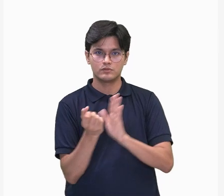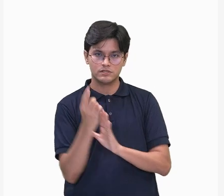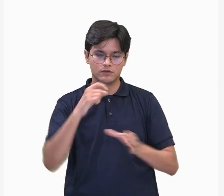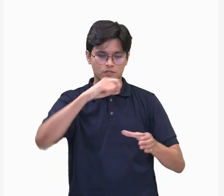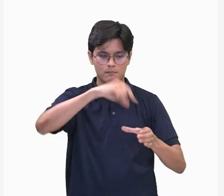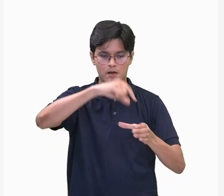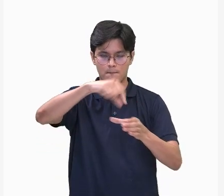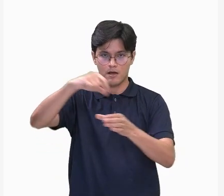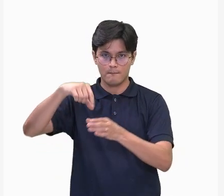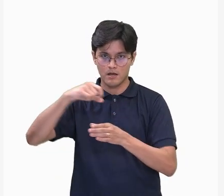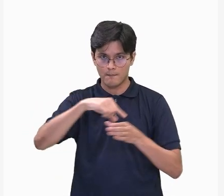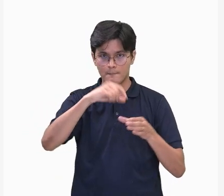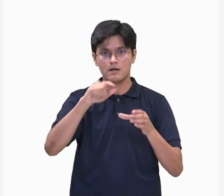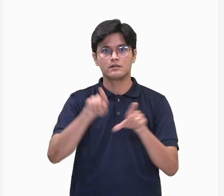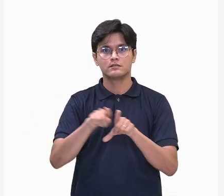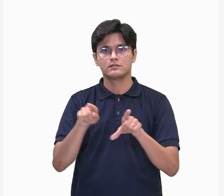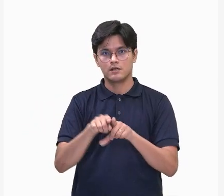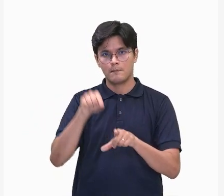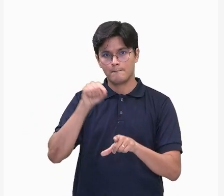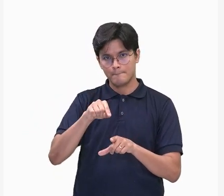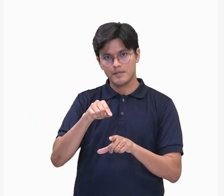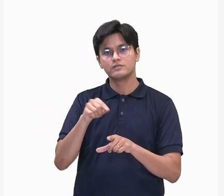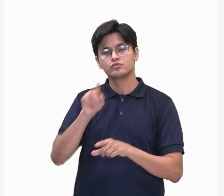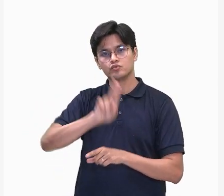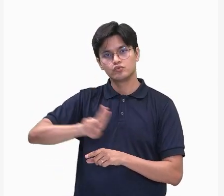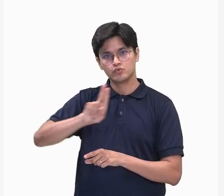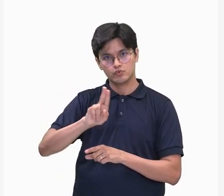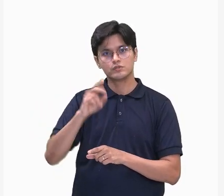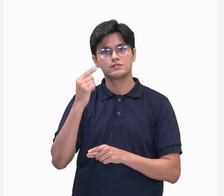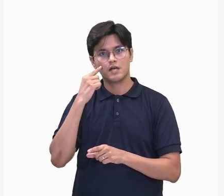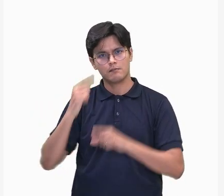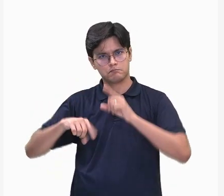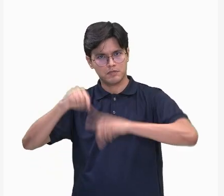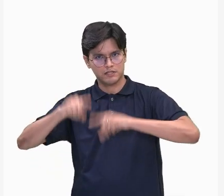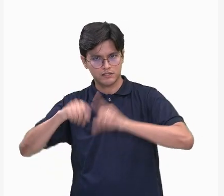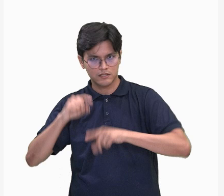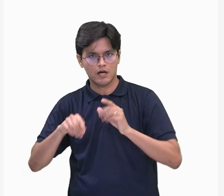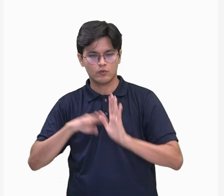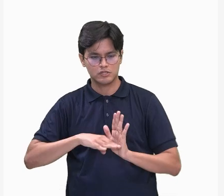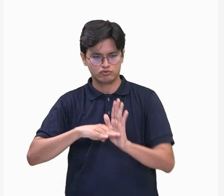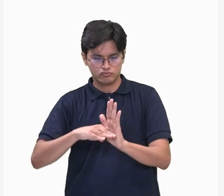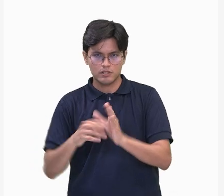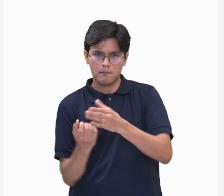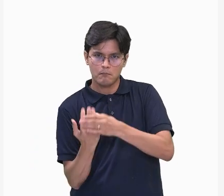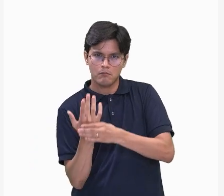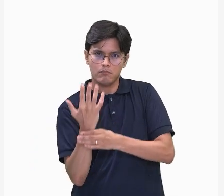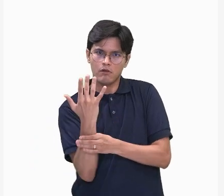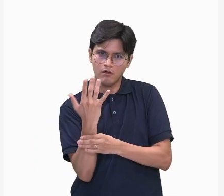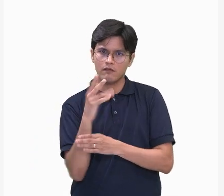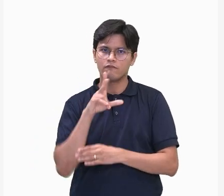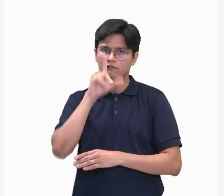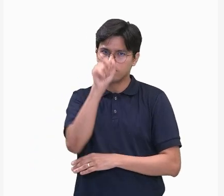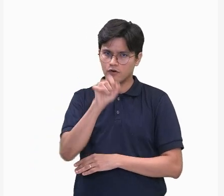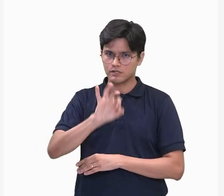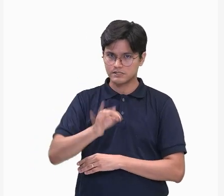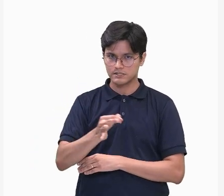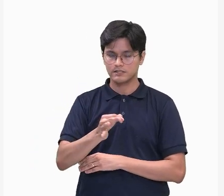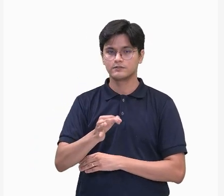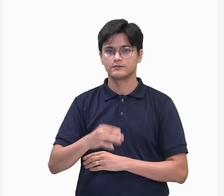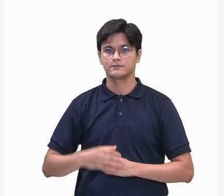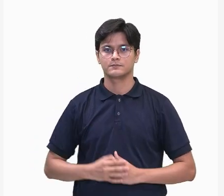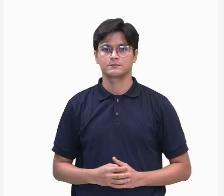tecidos para criar mudas resistentes e de alto rendimento. Né? Então aqui, como eu estava citando para vocês lá no início da